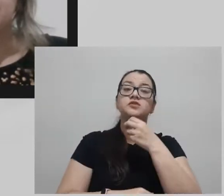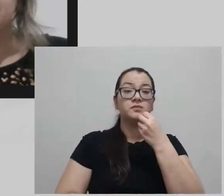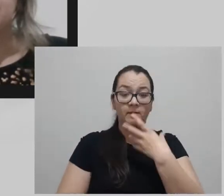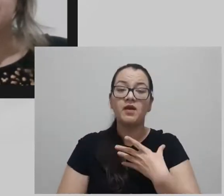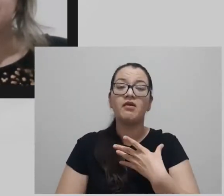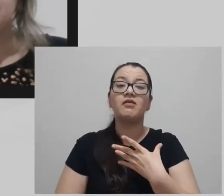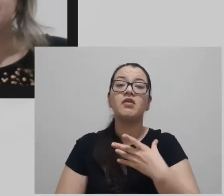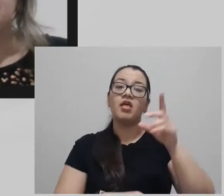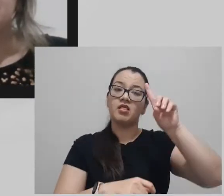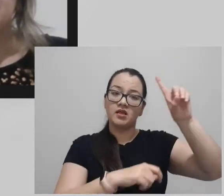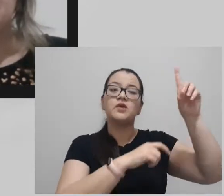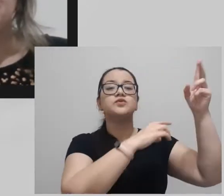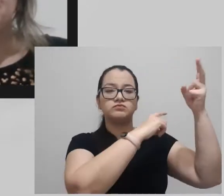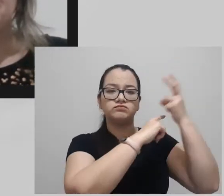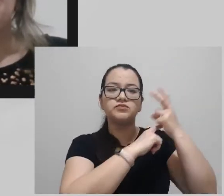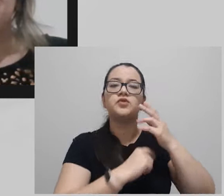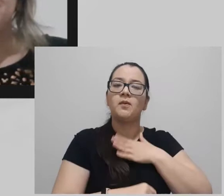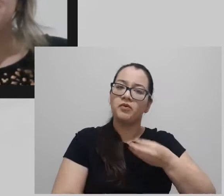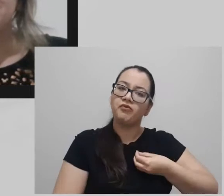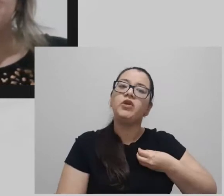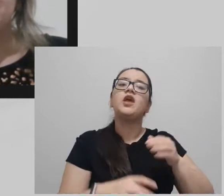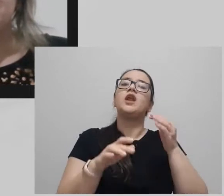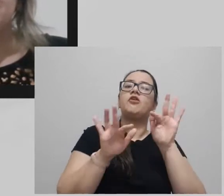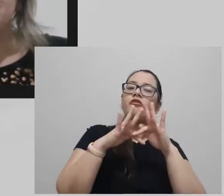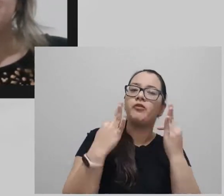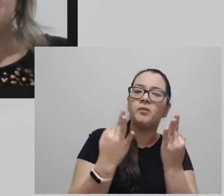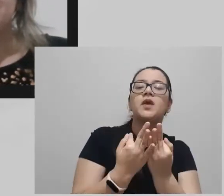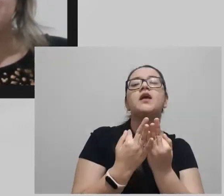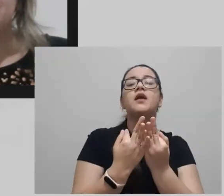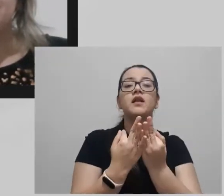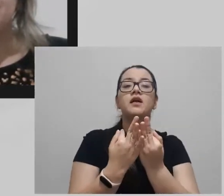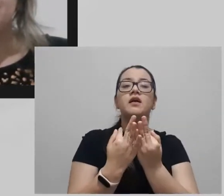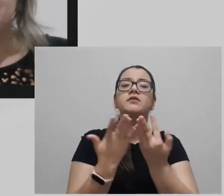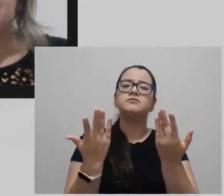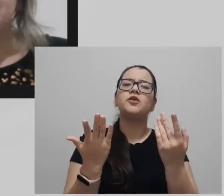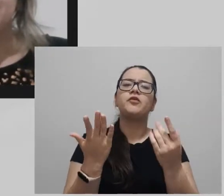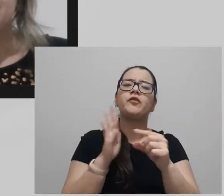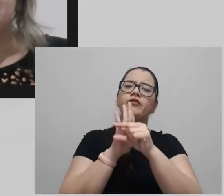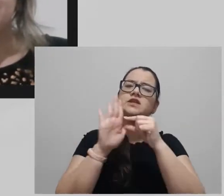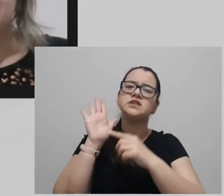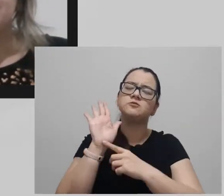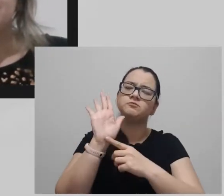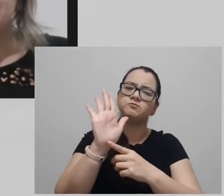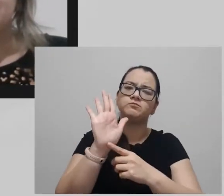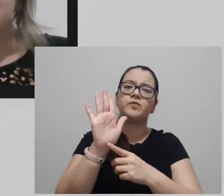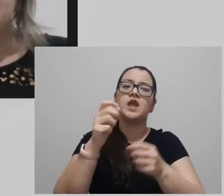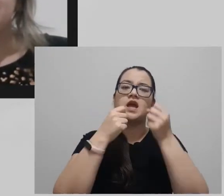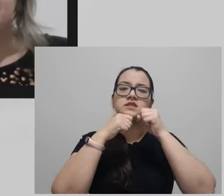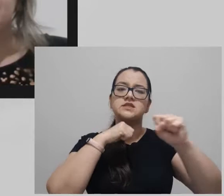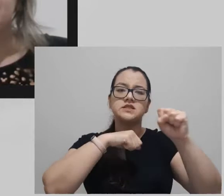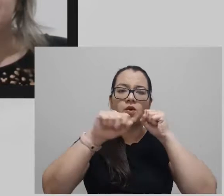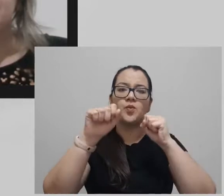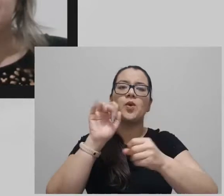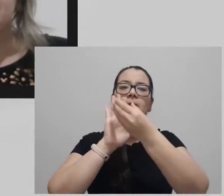tem nos guardado, tem guardado a minha vida e a vida da minha família. E eu gostaria de deixar um versículo com a igreja, que está em Salmo